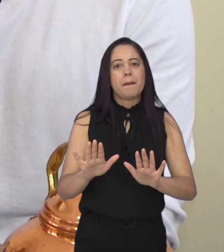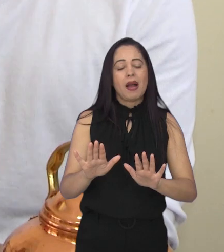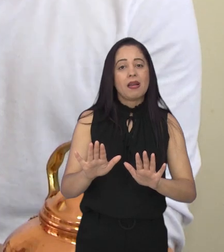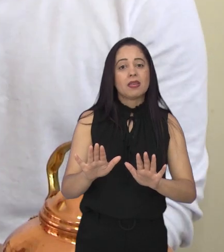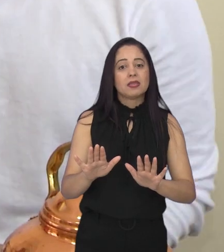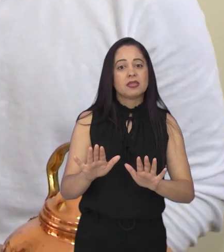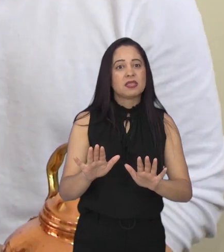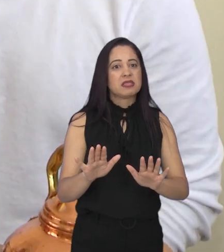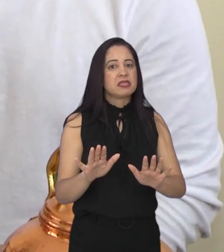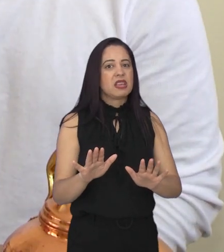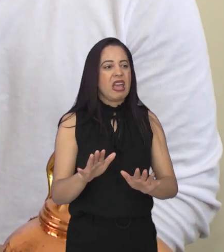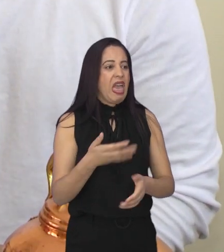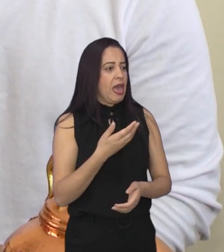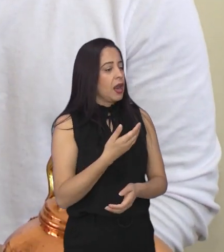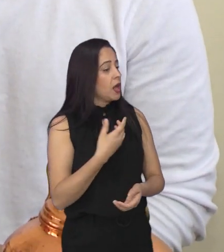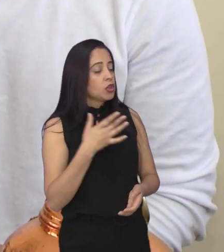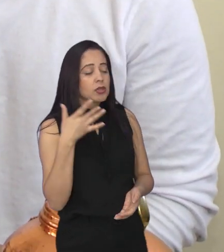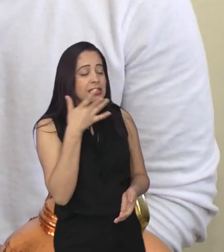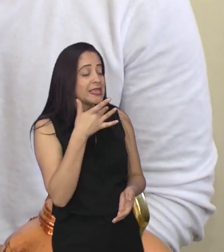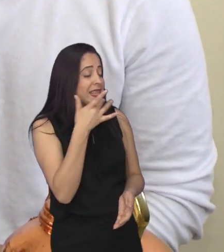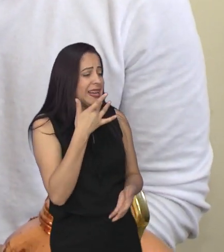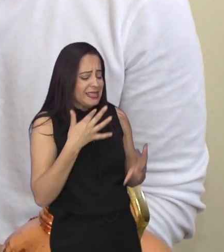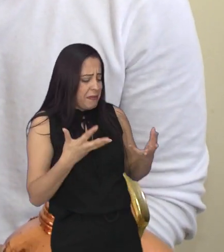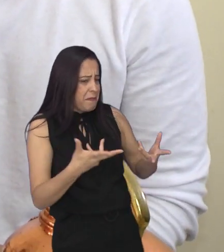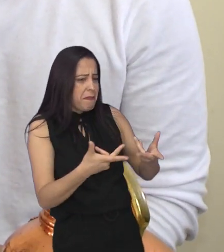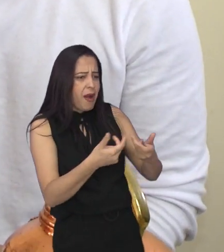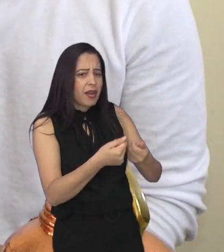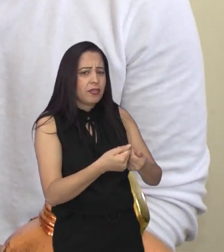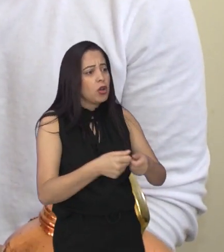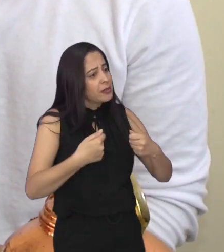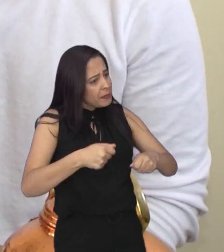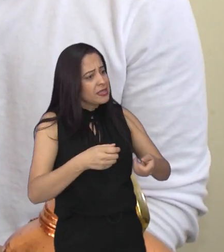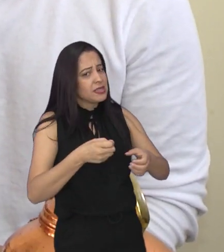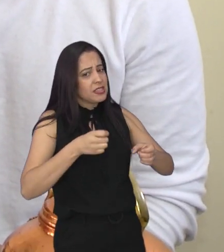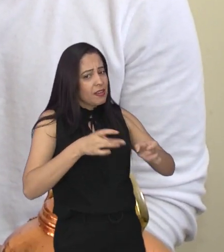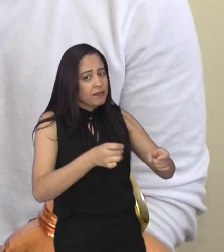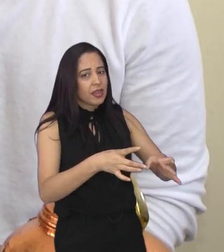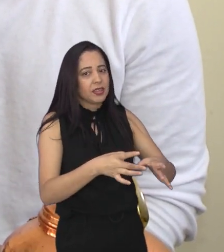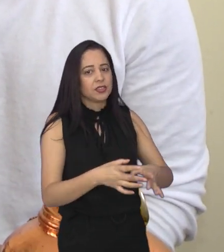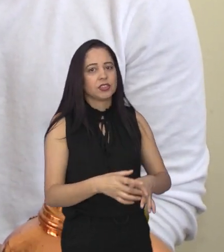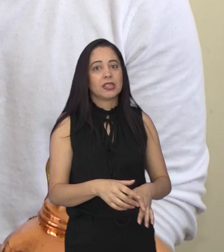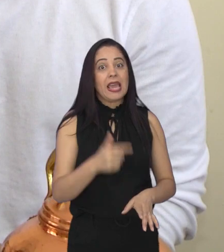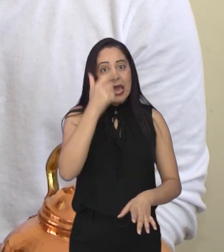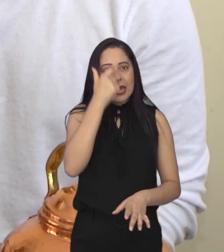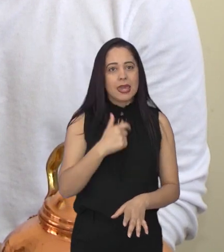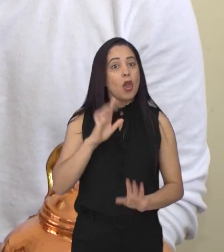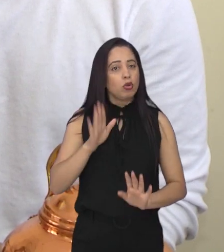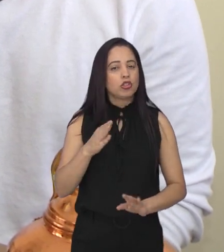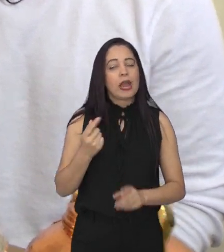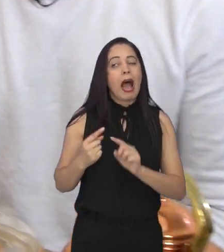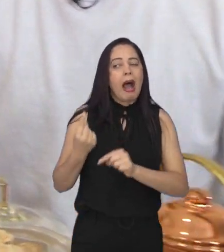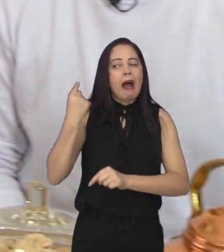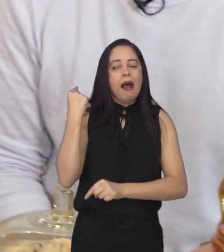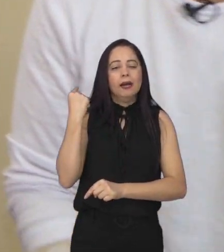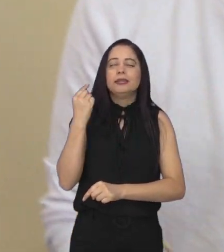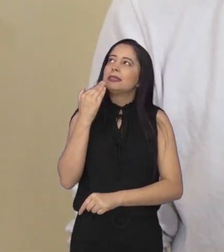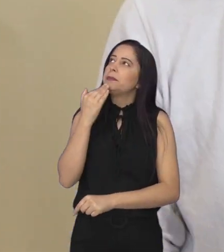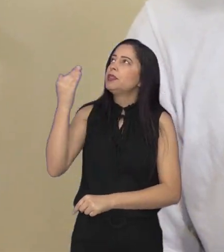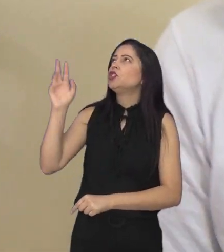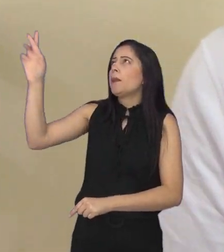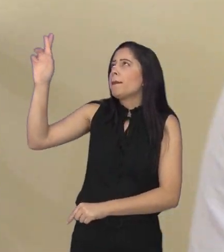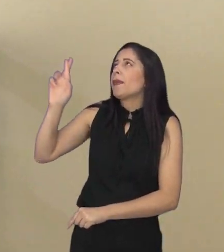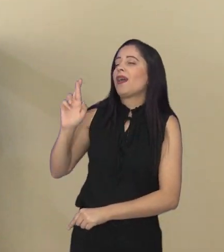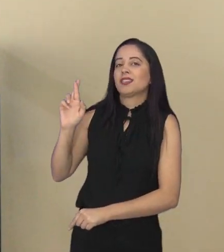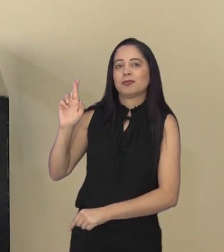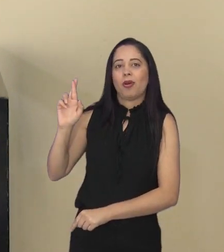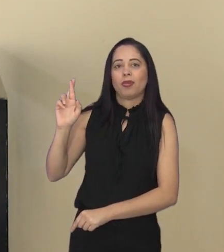falou, meu, vende, porque eu não sou fã de geleia, mas a sua geleia é maravilhosa. E por que você não vende? E como eu tinha pedido uma resposta pra Deus, aquilo me veio assim